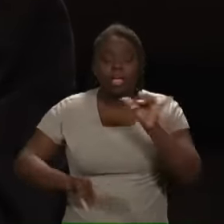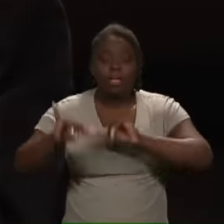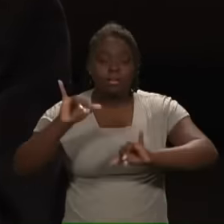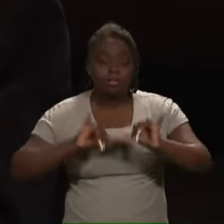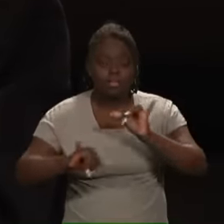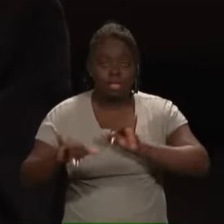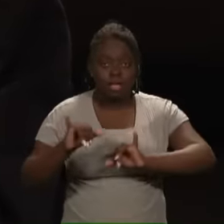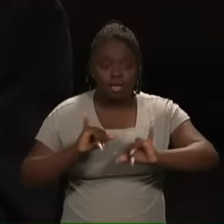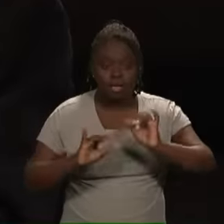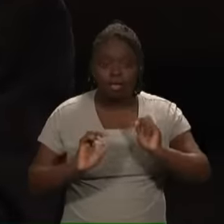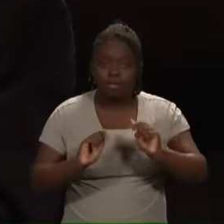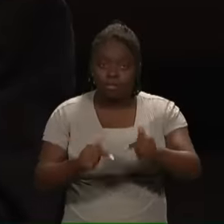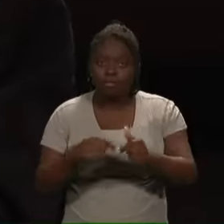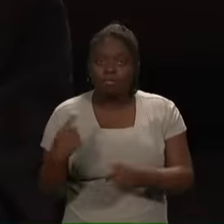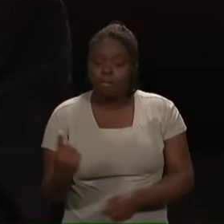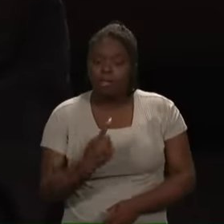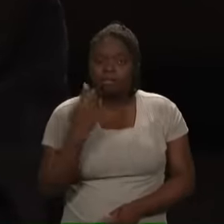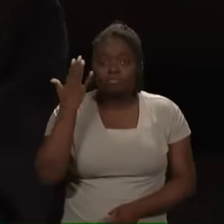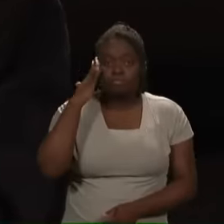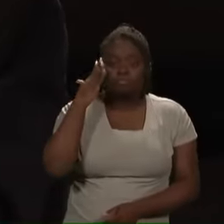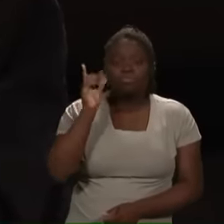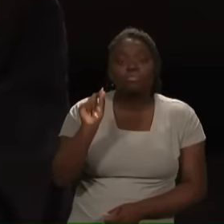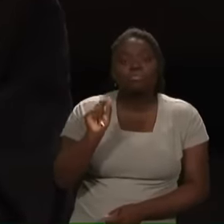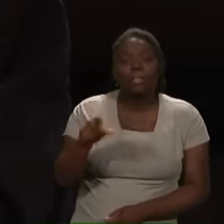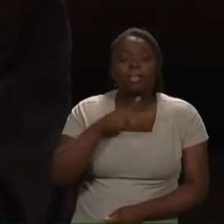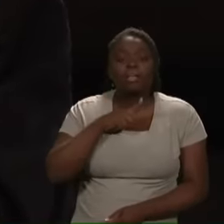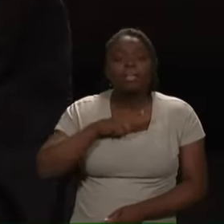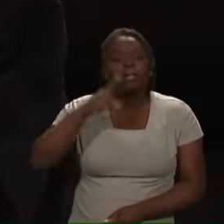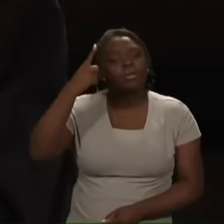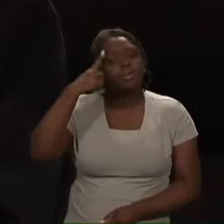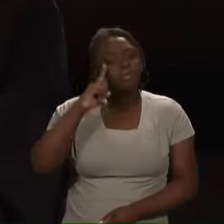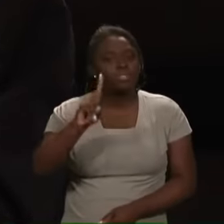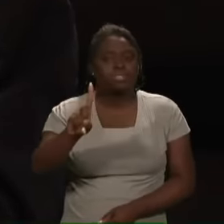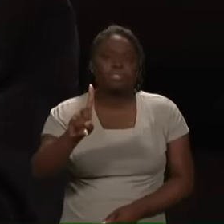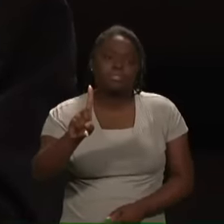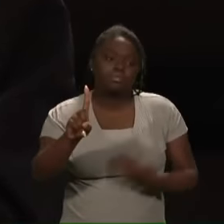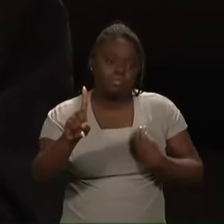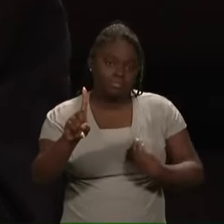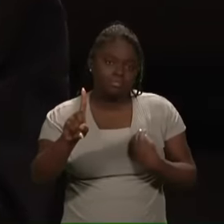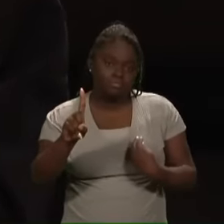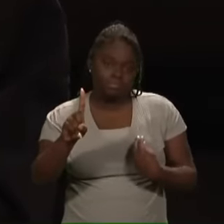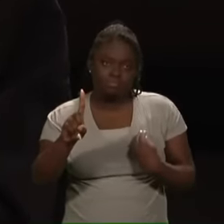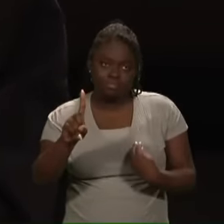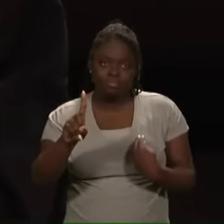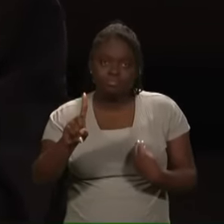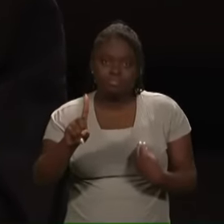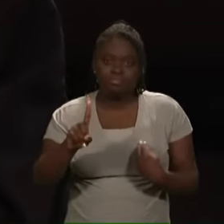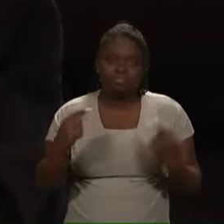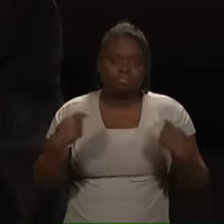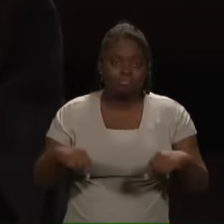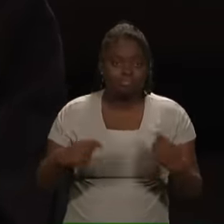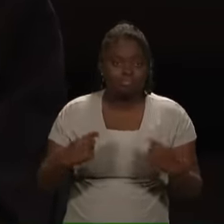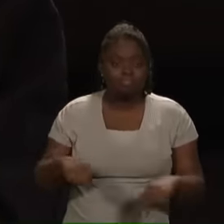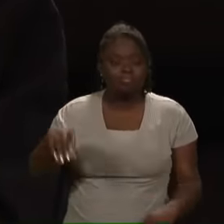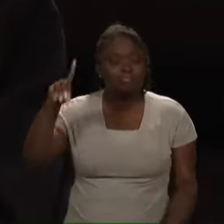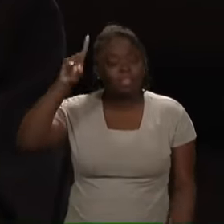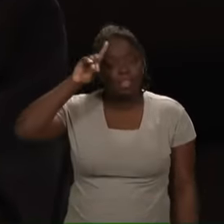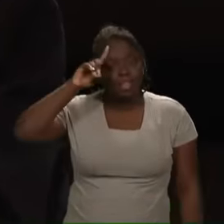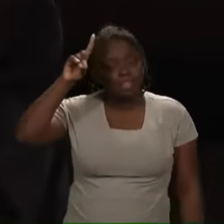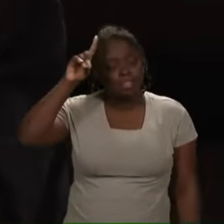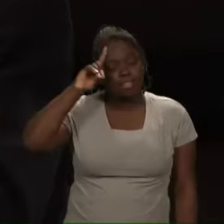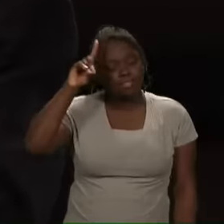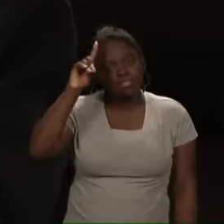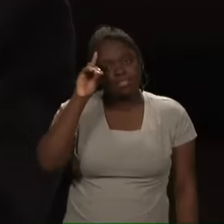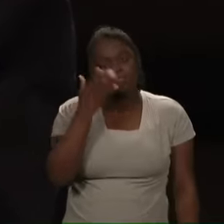faz exatamente entender que nós só temos um dia para ser vivido e que temos que fazer de cada dia